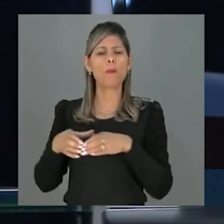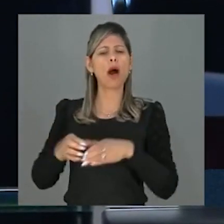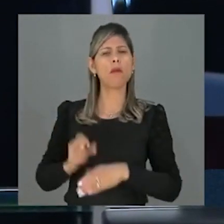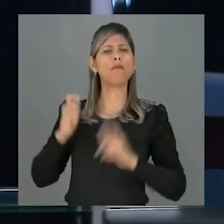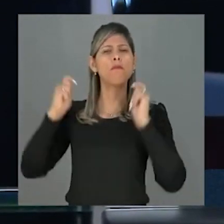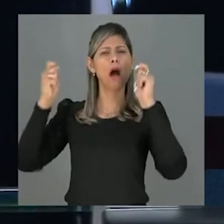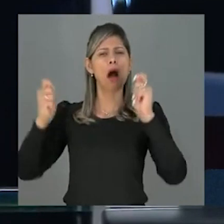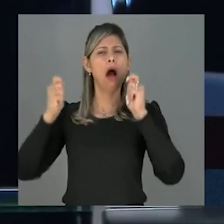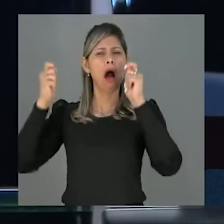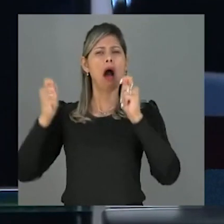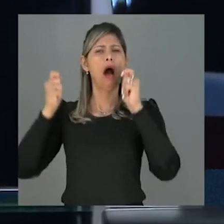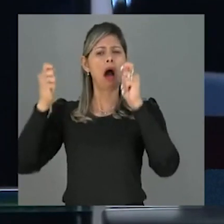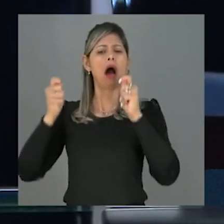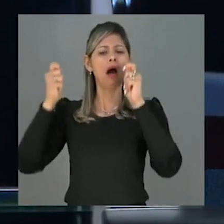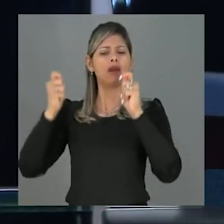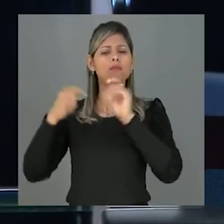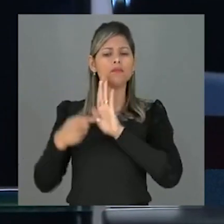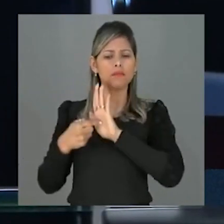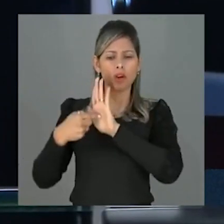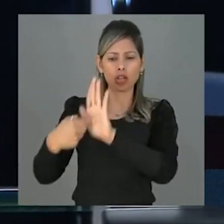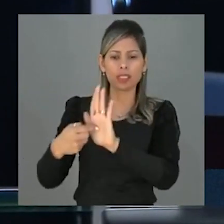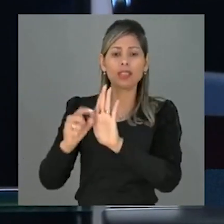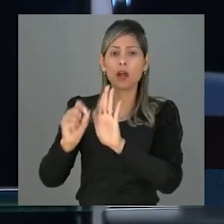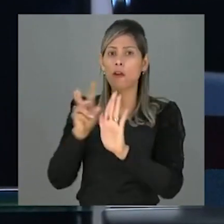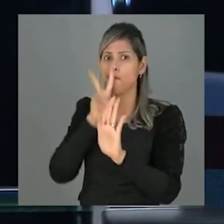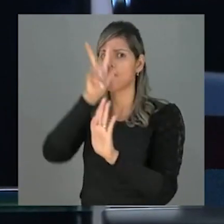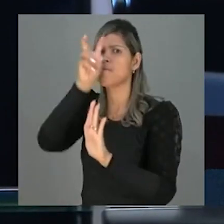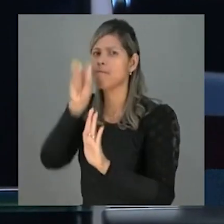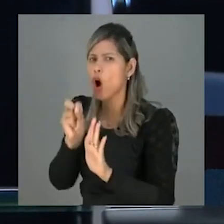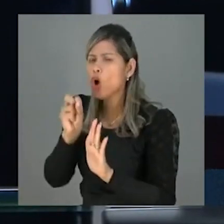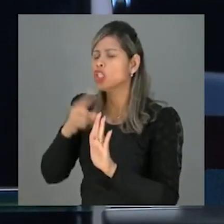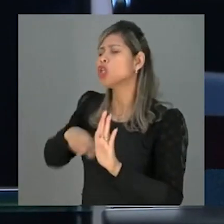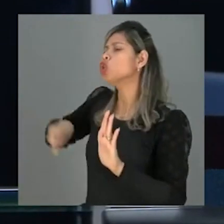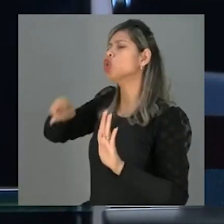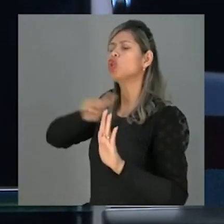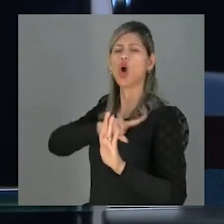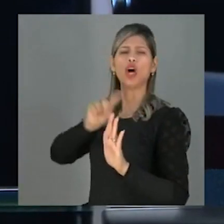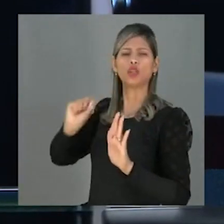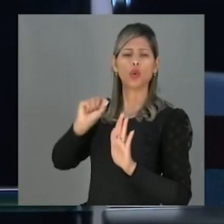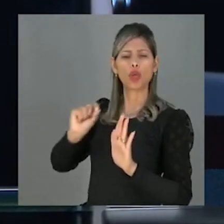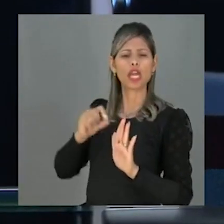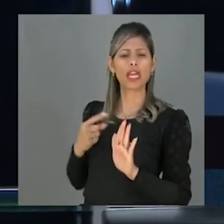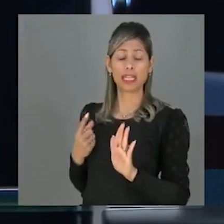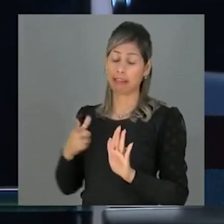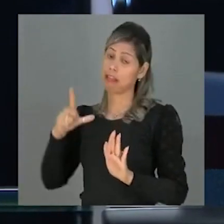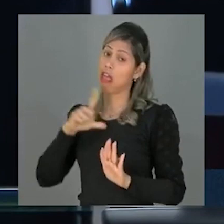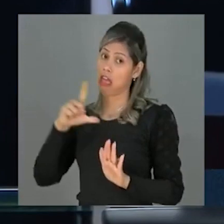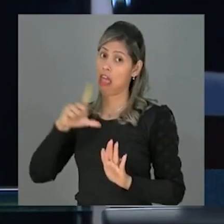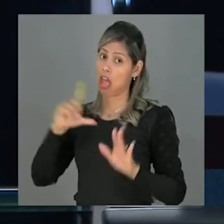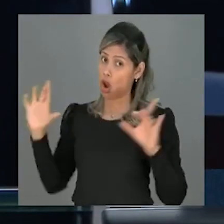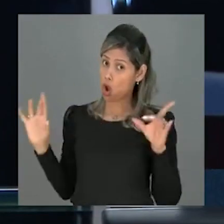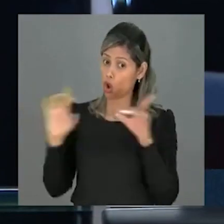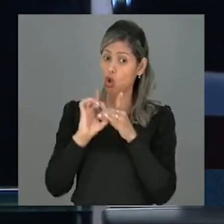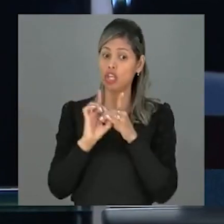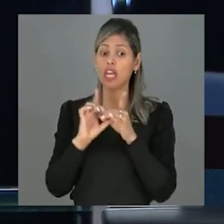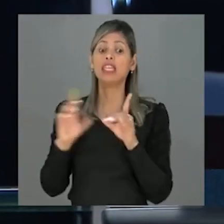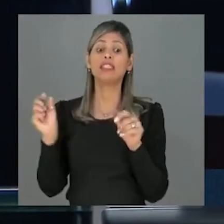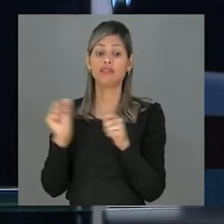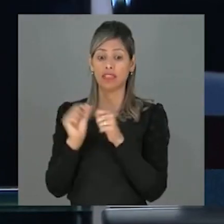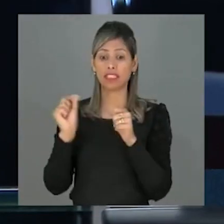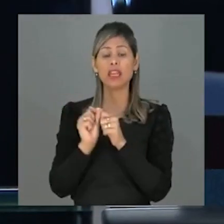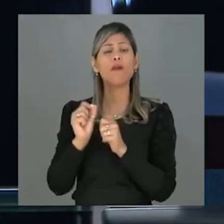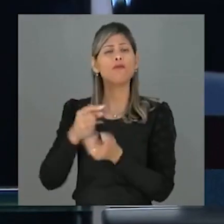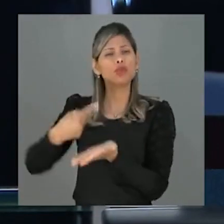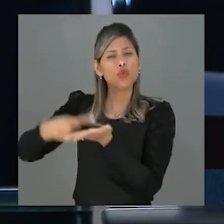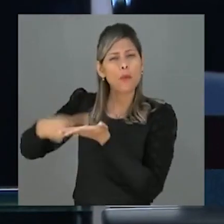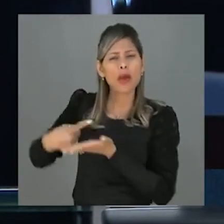representa outra demonstração de força e da grandeza desta Casa. Um grande encontro organizado pelo